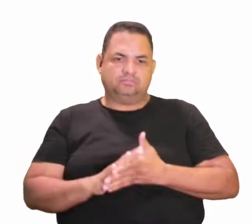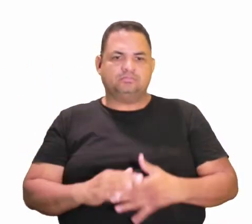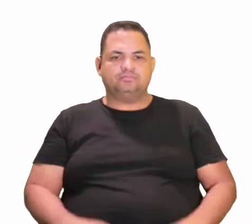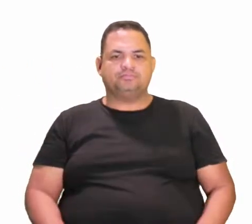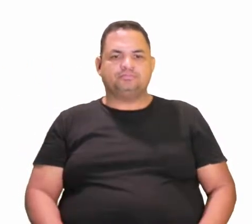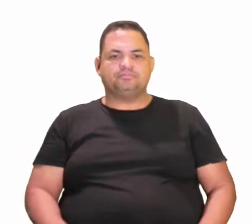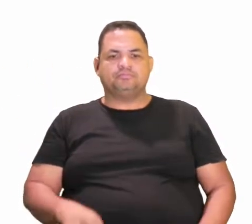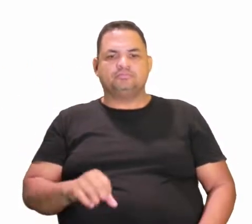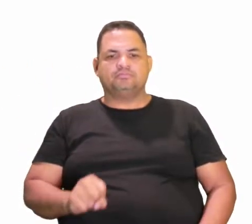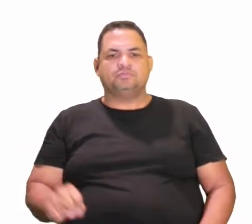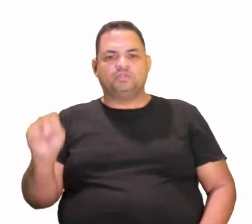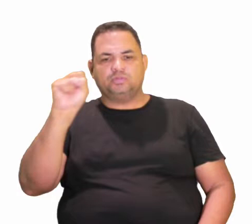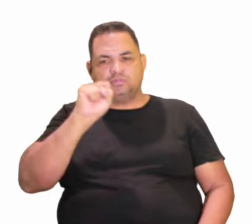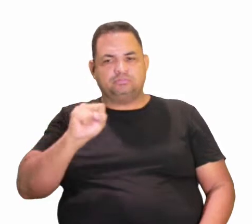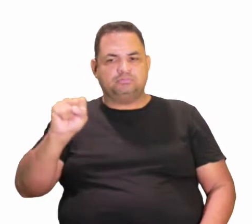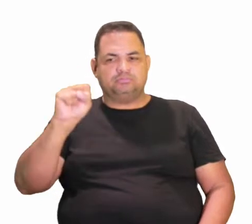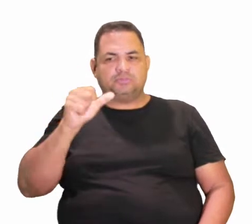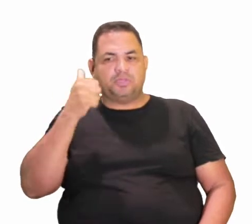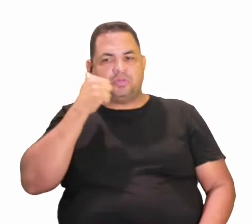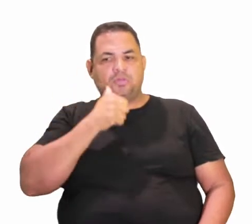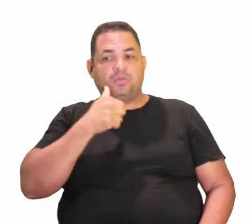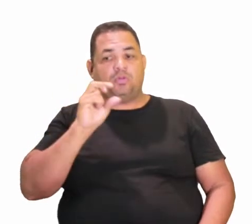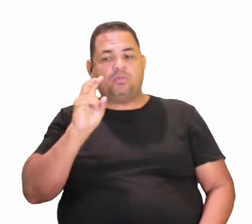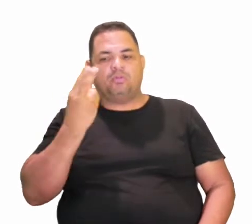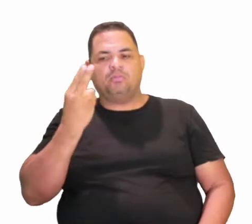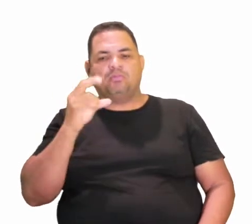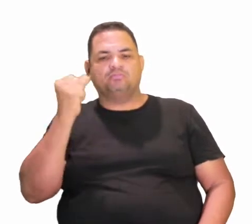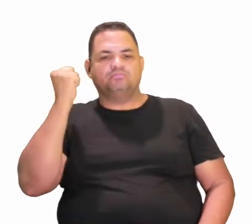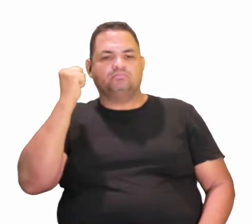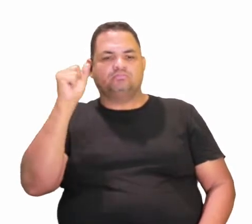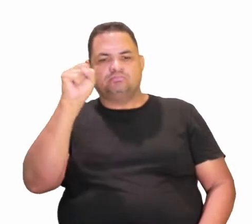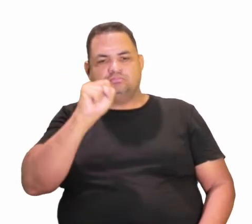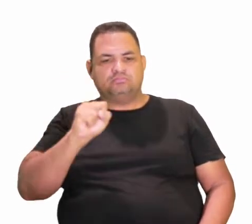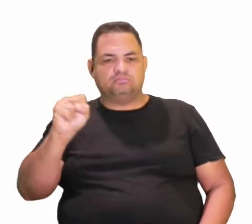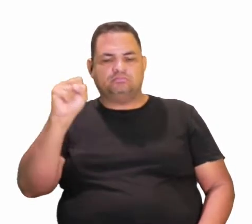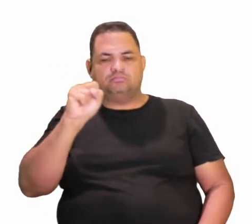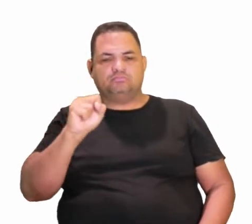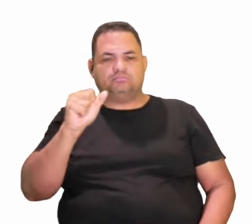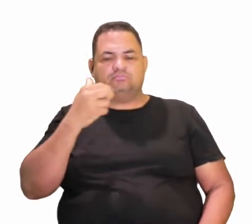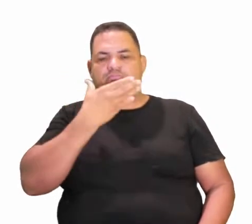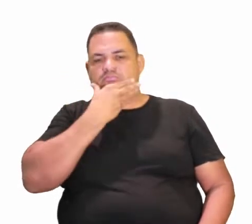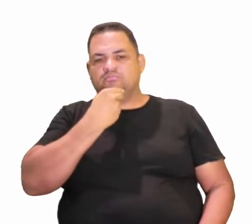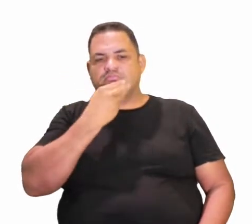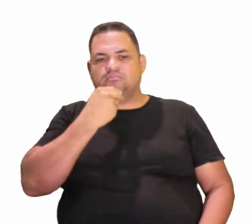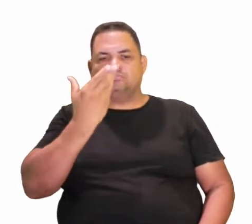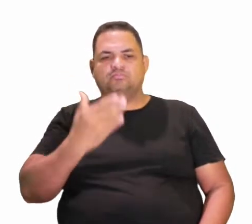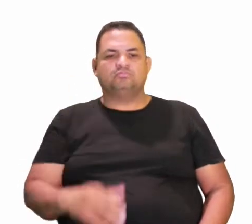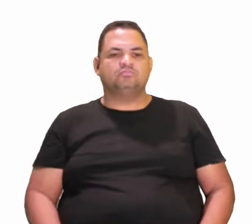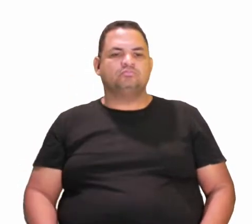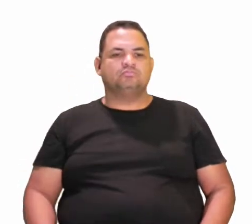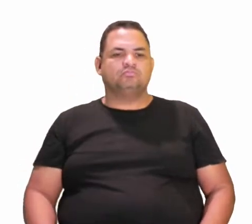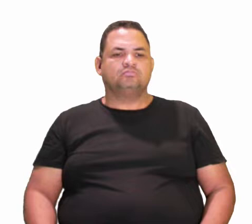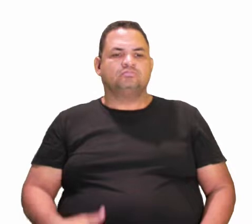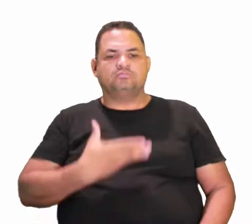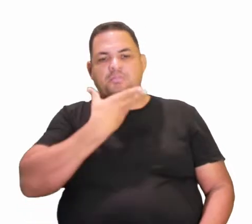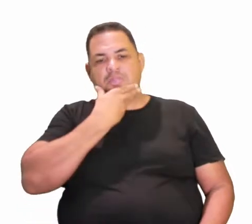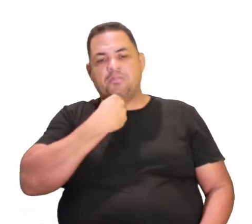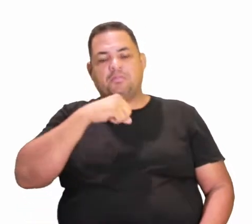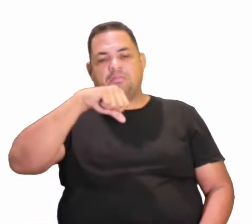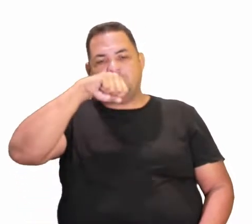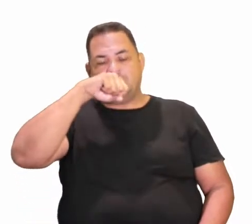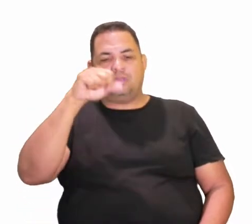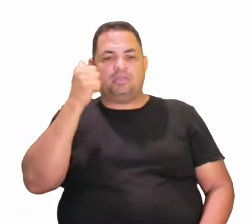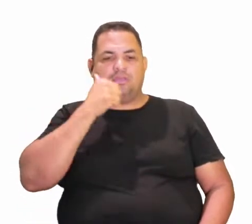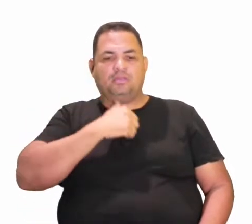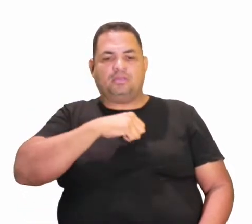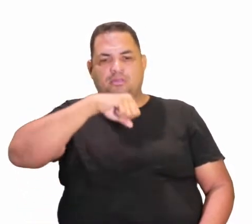solteira. Parent, né? No caso, parents com S vão ser pais, tanto pai e mãe. Lembra que é um falso